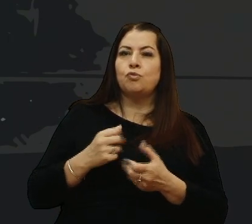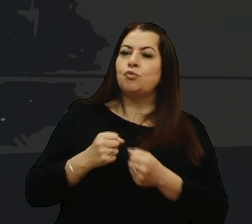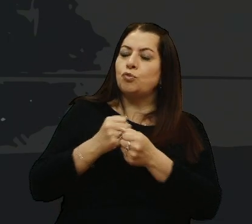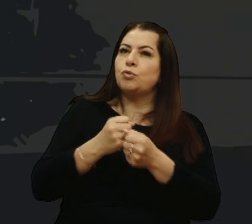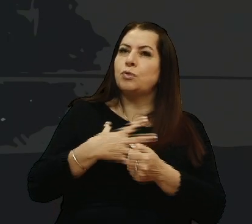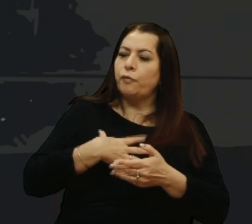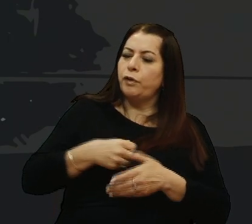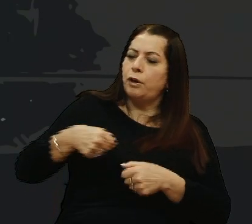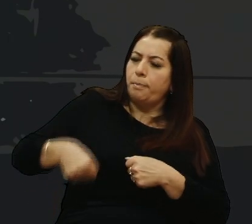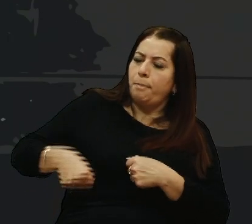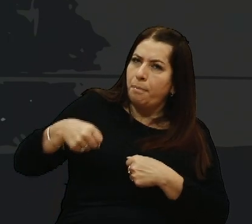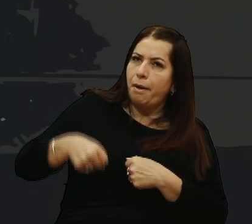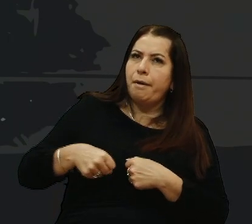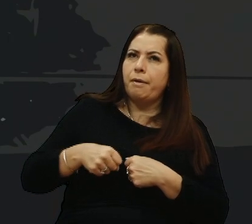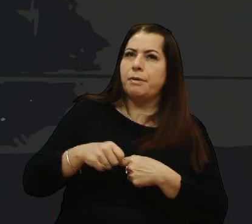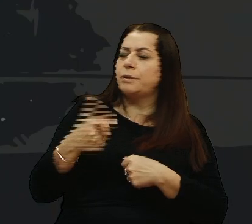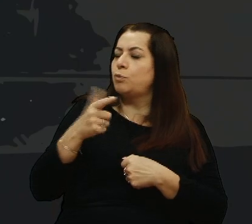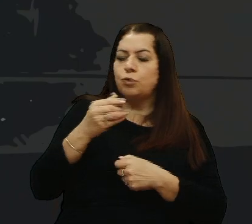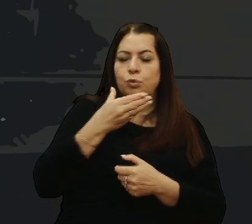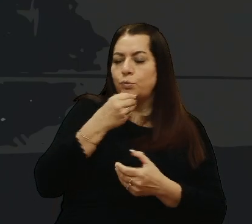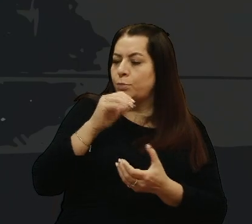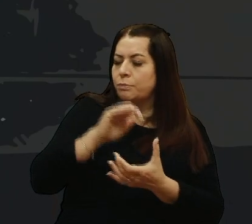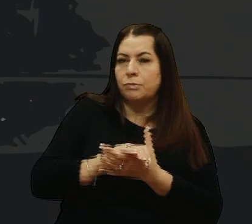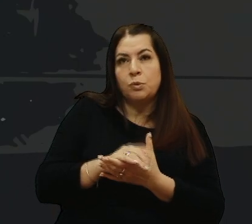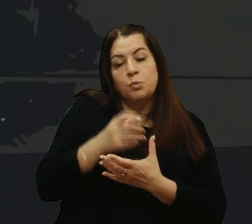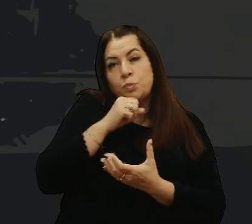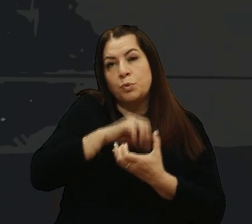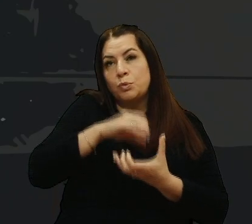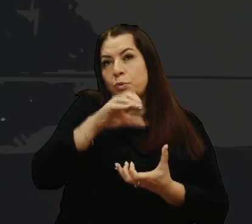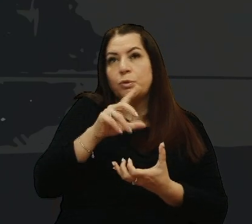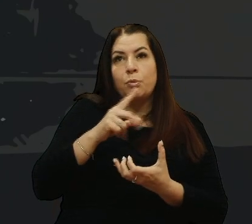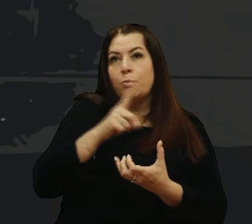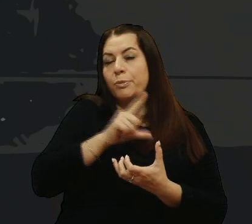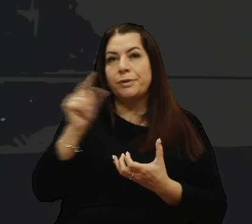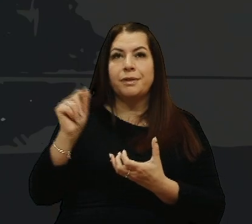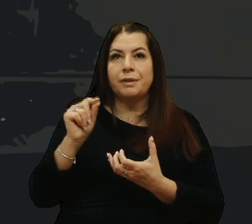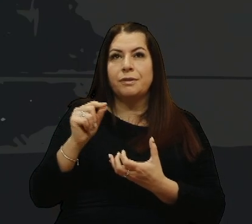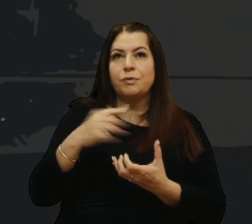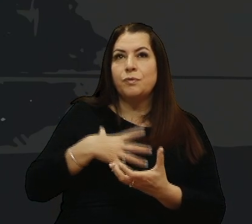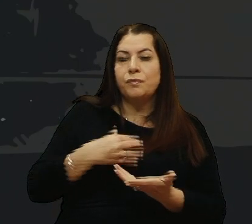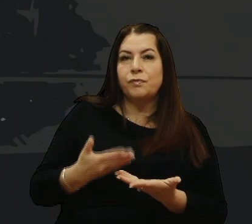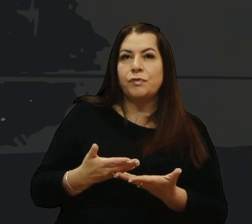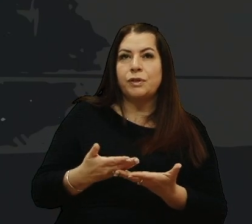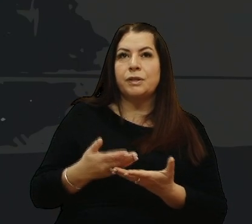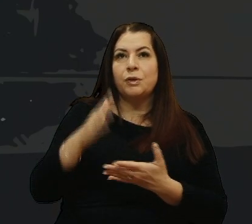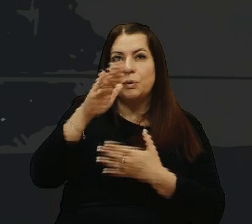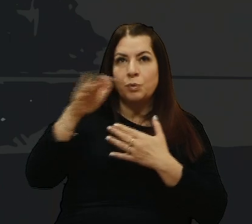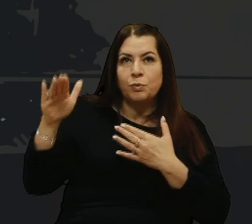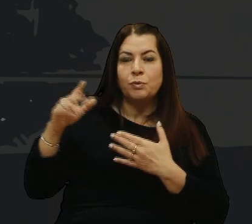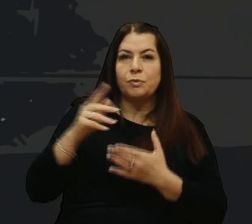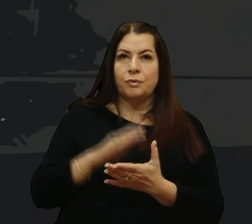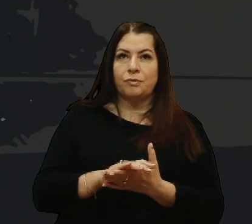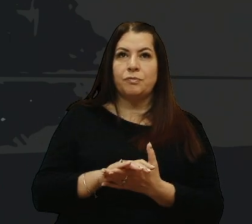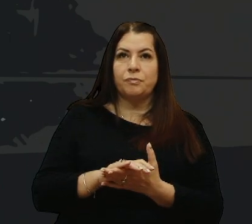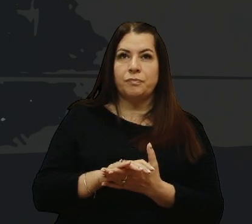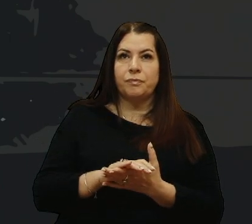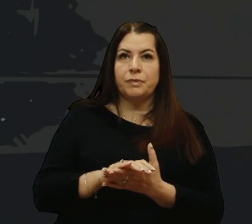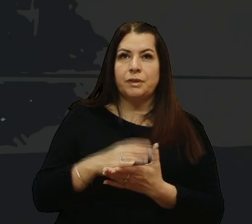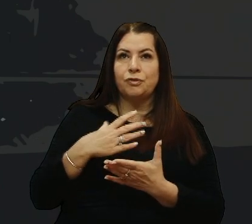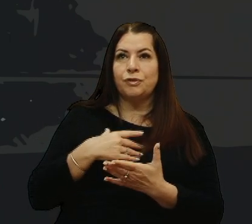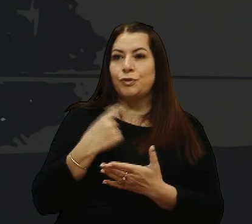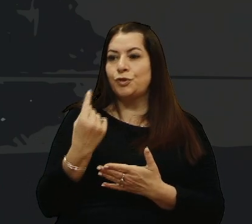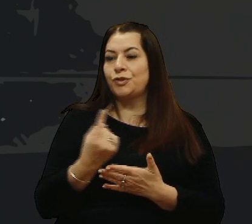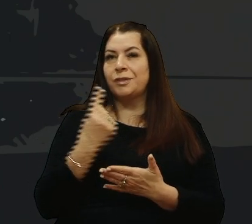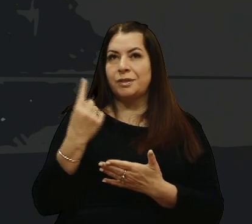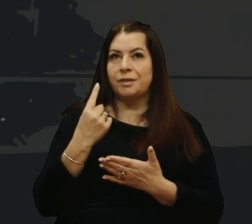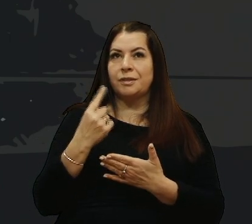com malas, sem o esposo, ou idosos que não puderam sair com um filho adulto, tiveram que sair de forma